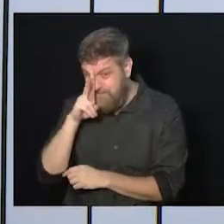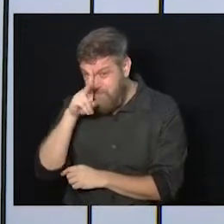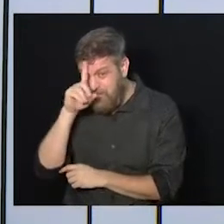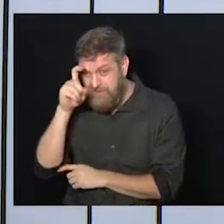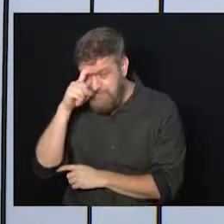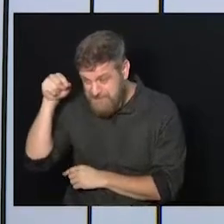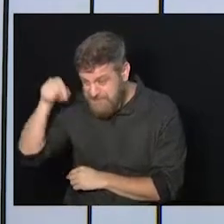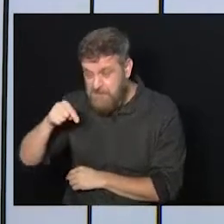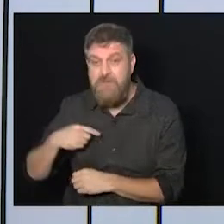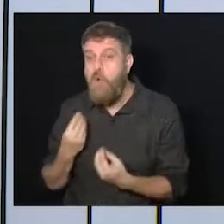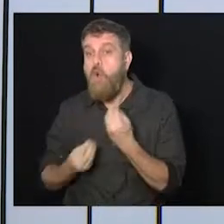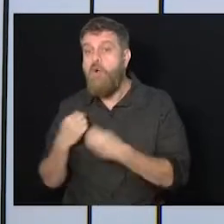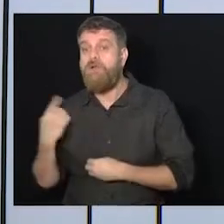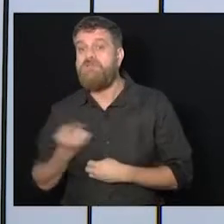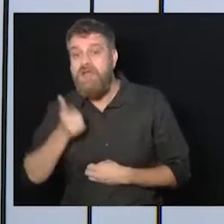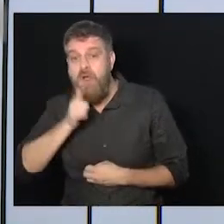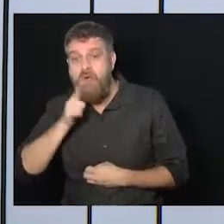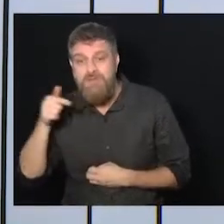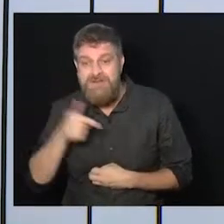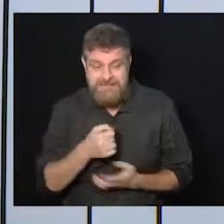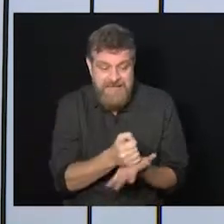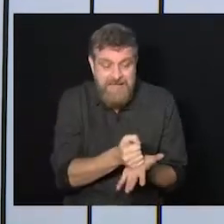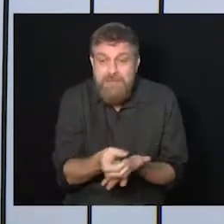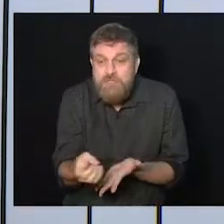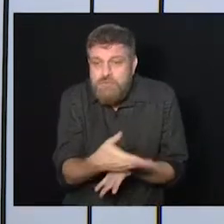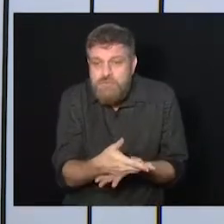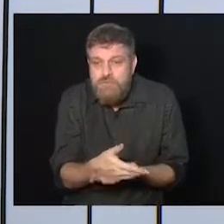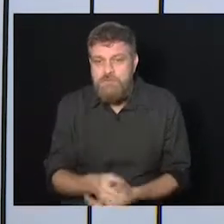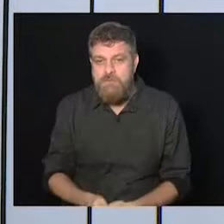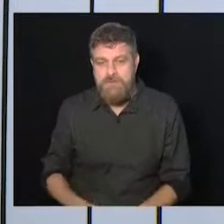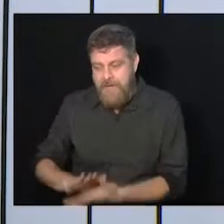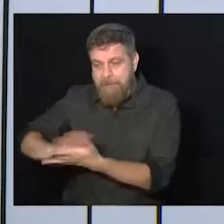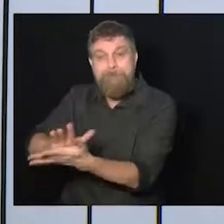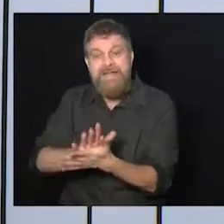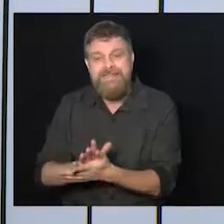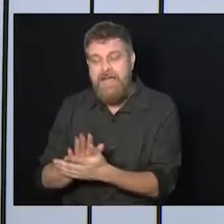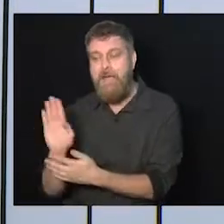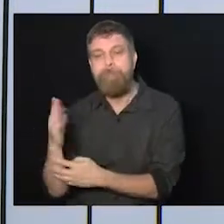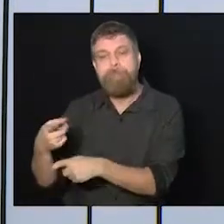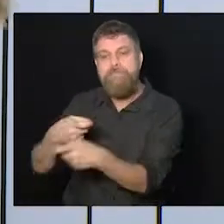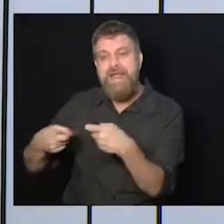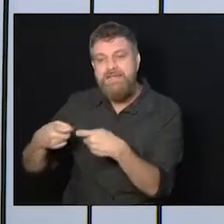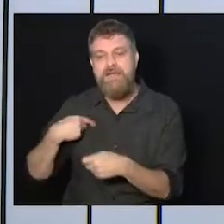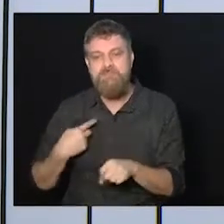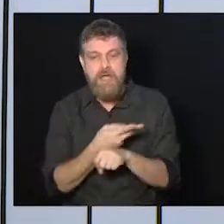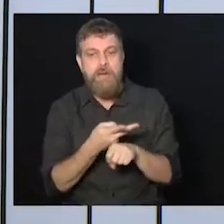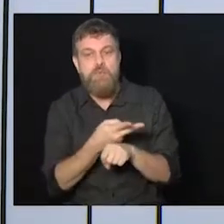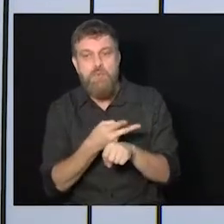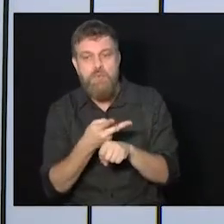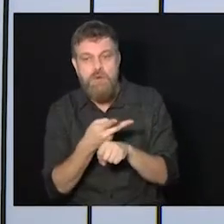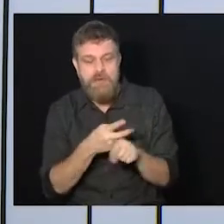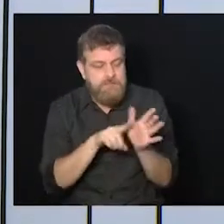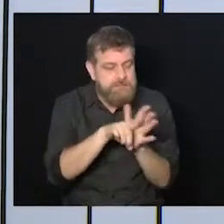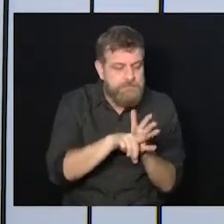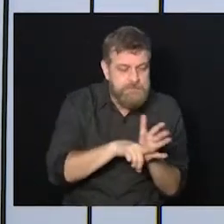hospitais, onde que nós vamos encontrar novos antibióticos, né, novos medicamentos? A gente vai buscar essa informação